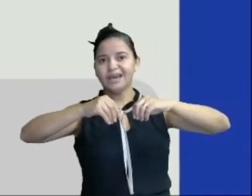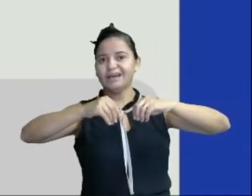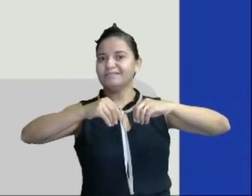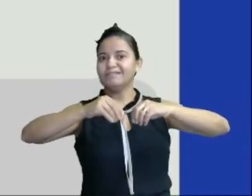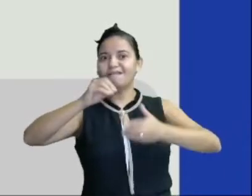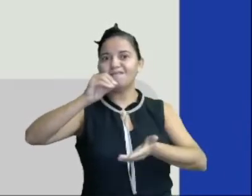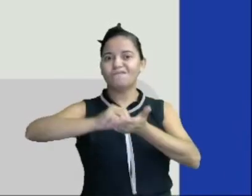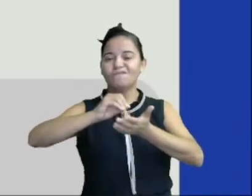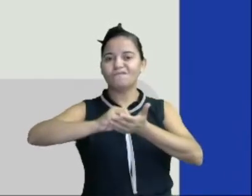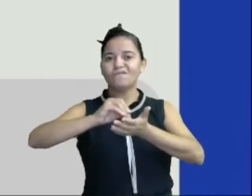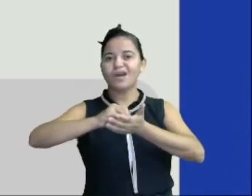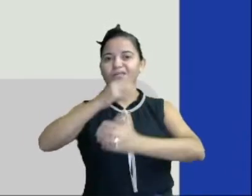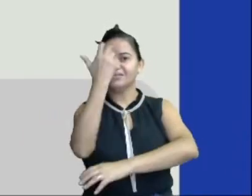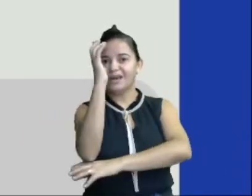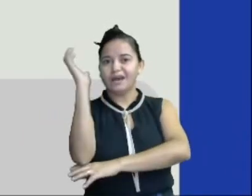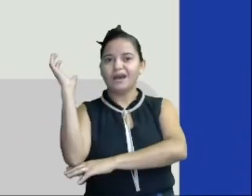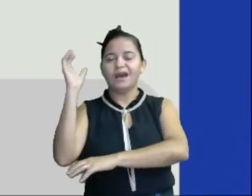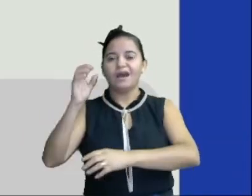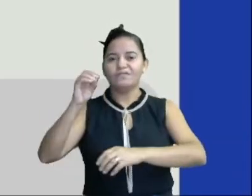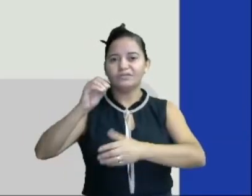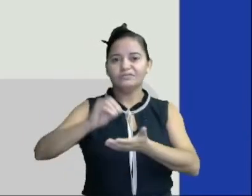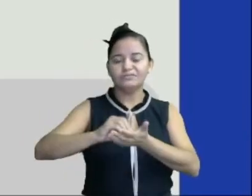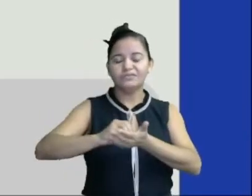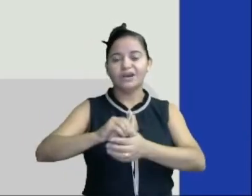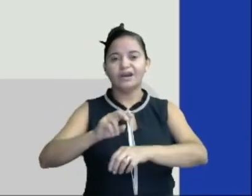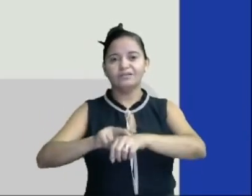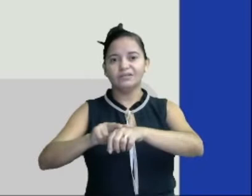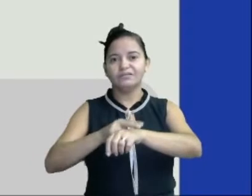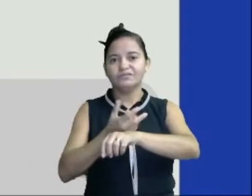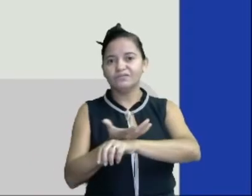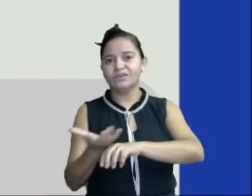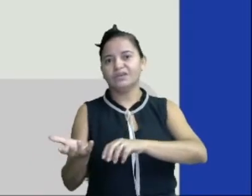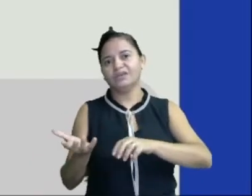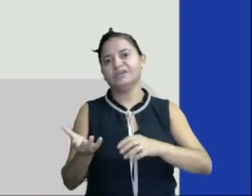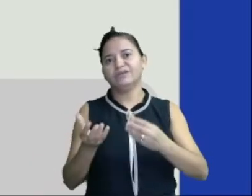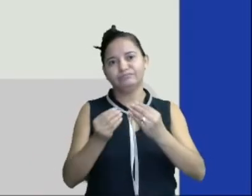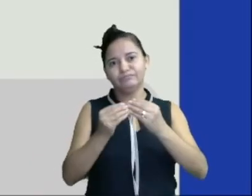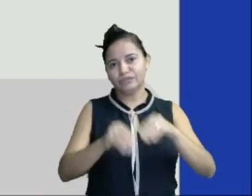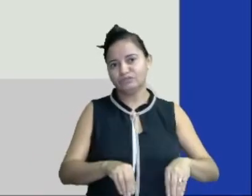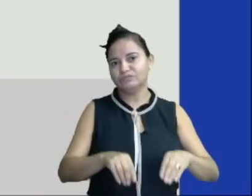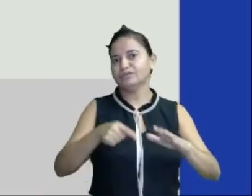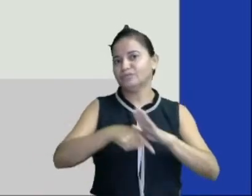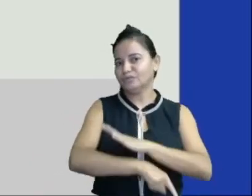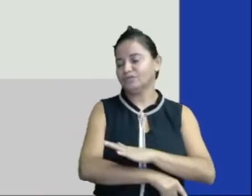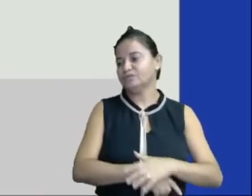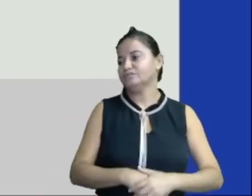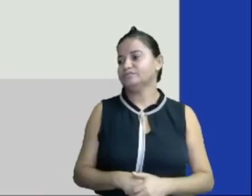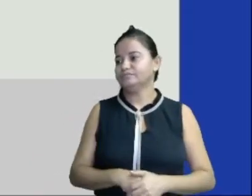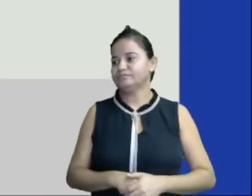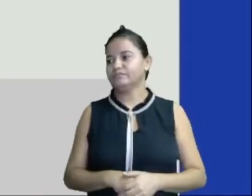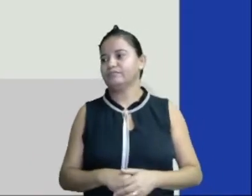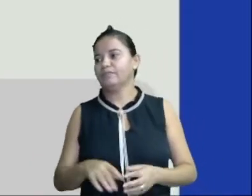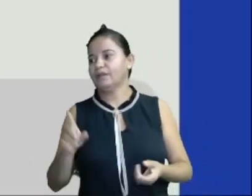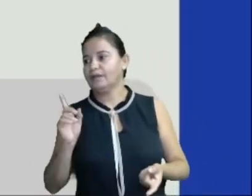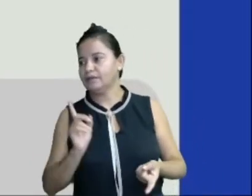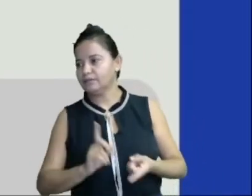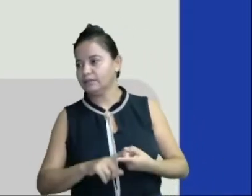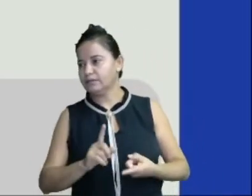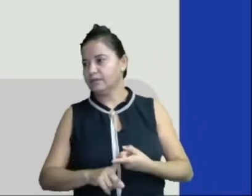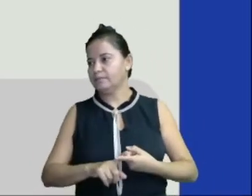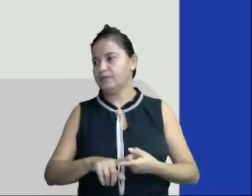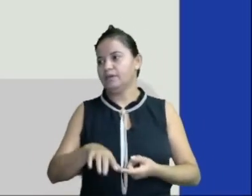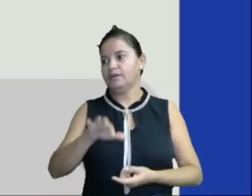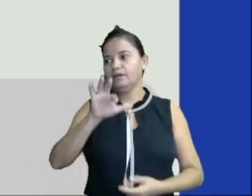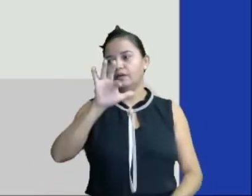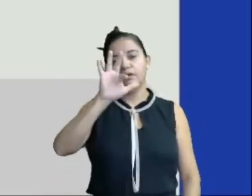ela provoca um desgaste profundo. Nós temos a erosão fluvial, que é causada